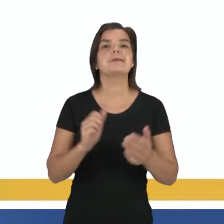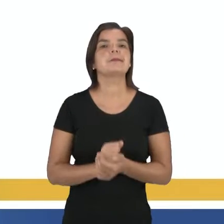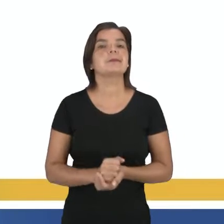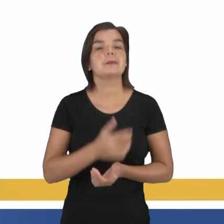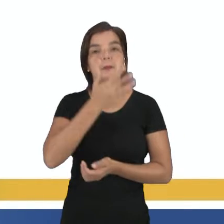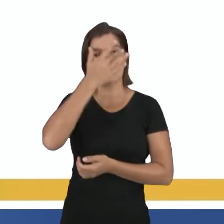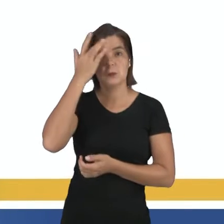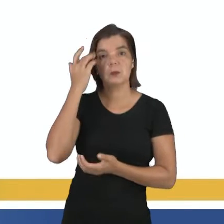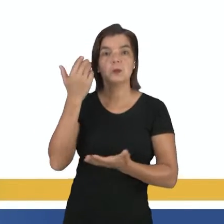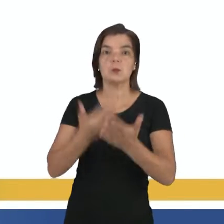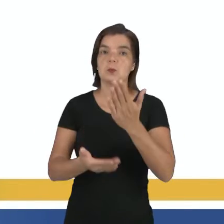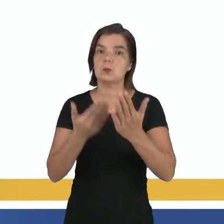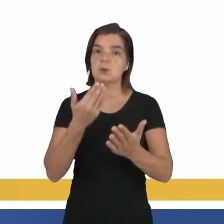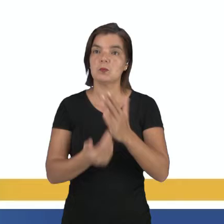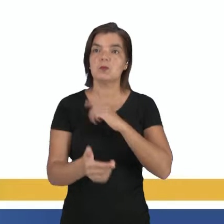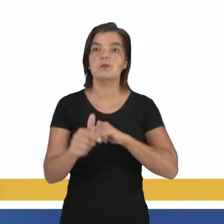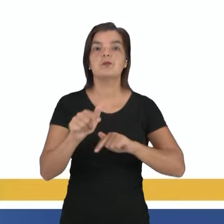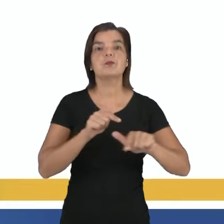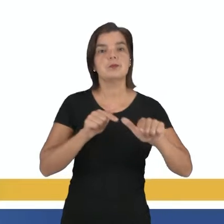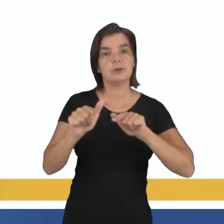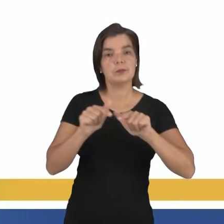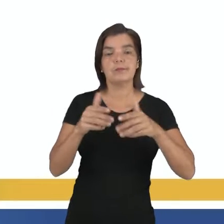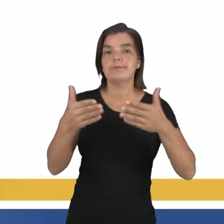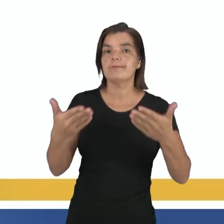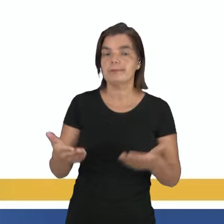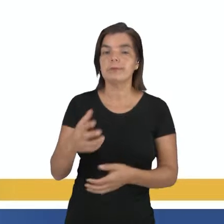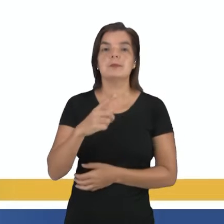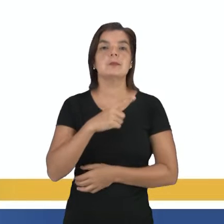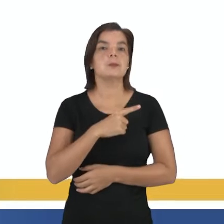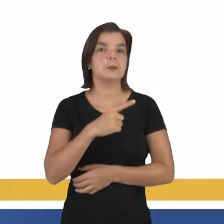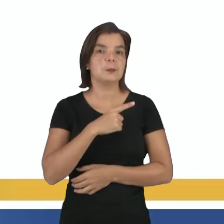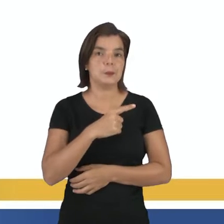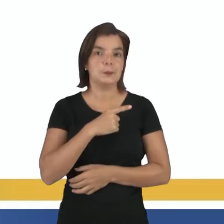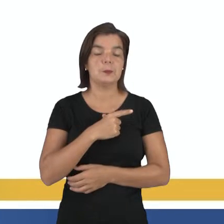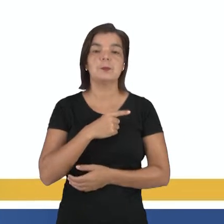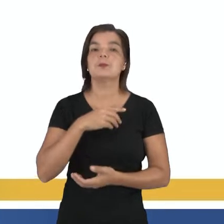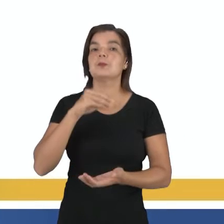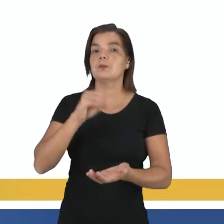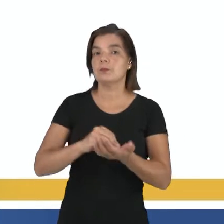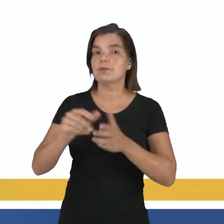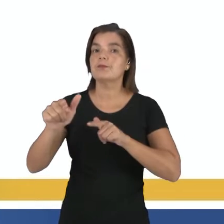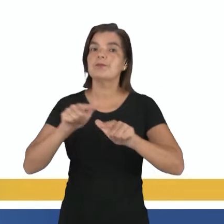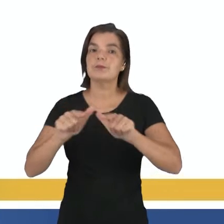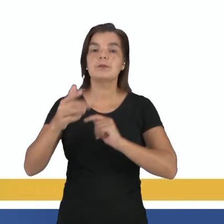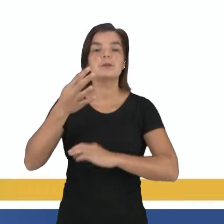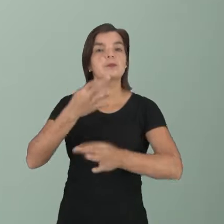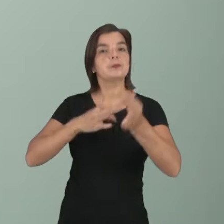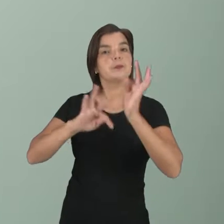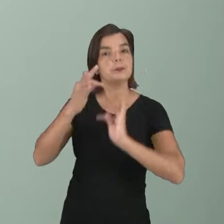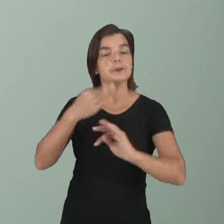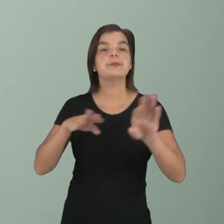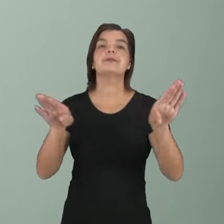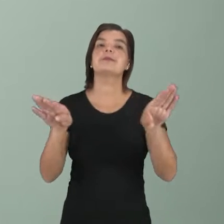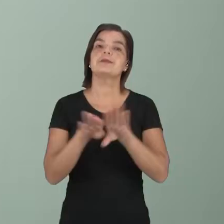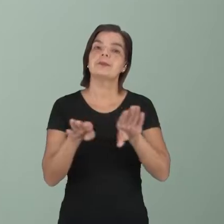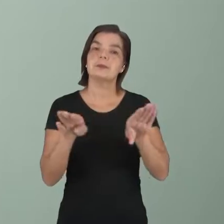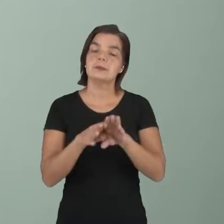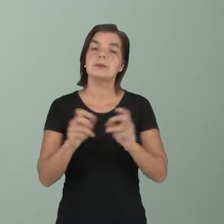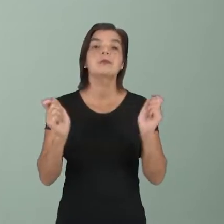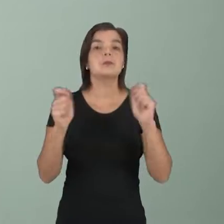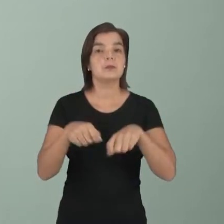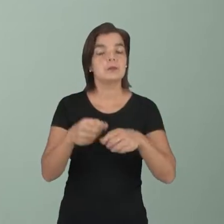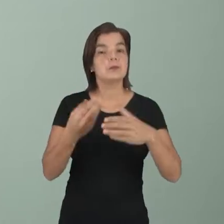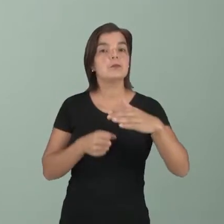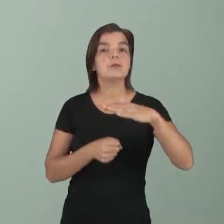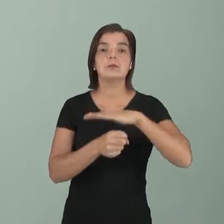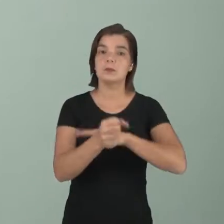isso muitas pessoas perderam seus postos de trabalho. Então, a gente vai ter aí um tipo de desemprego tecnológico, que também pode